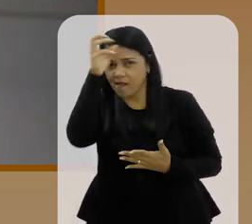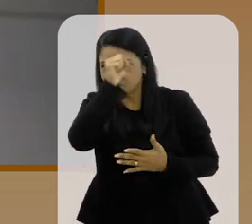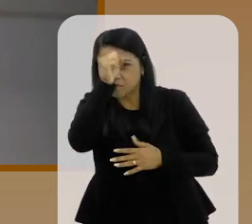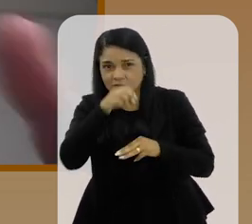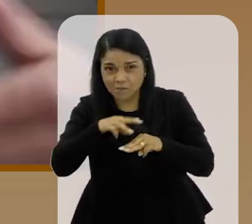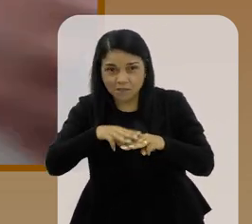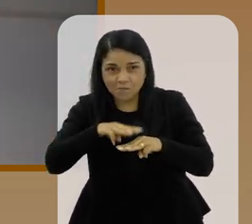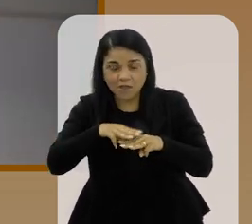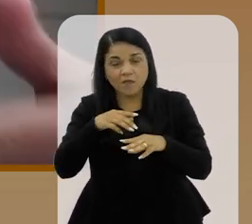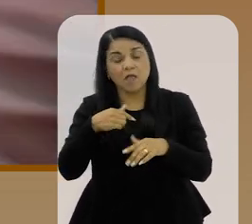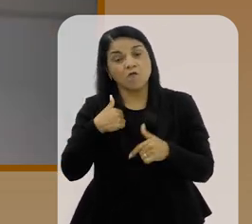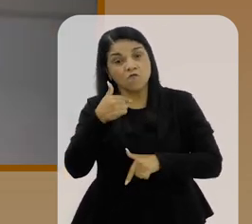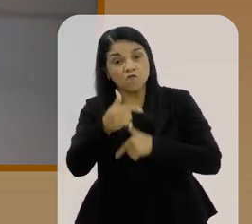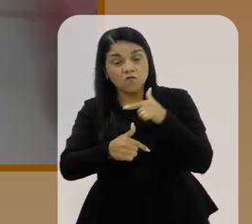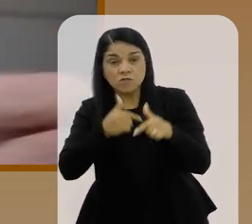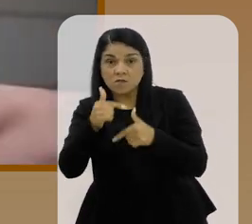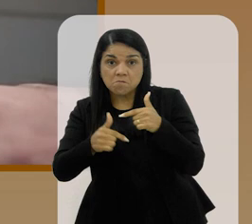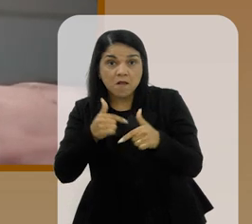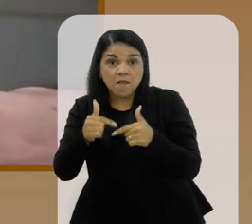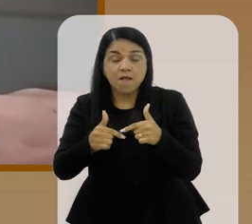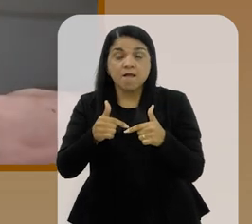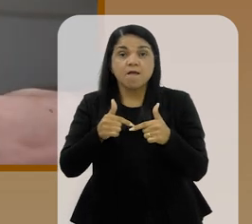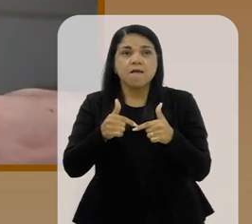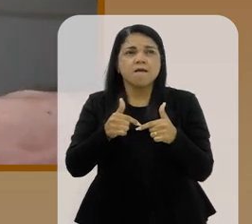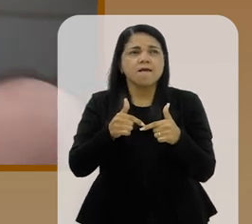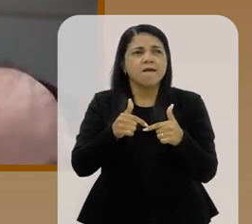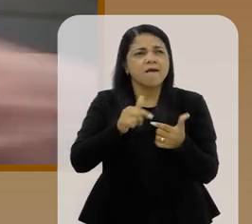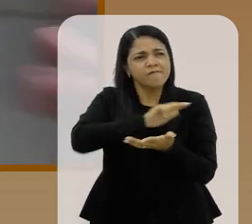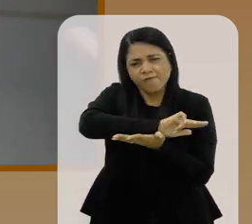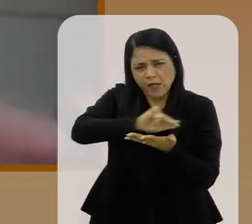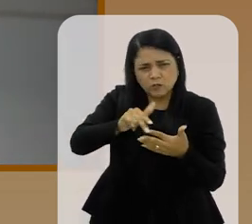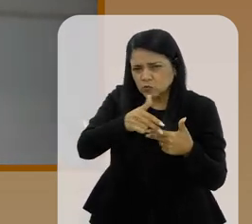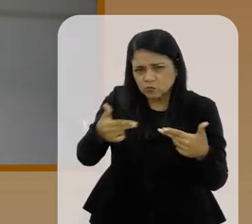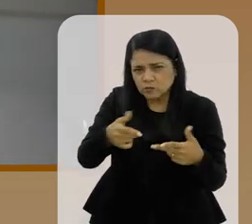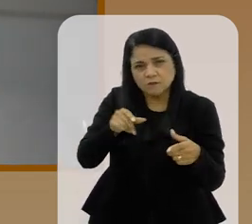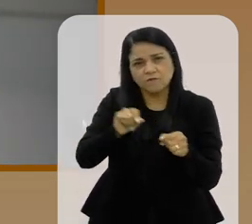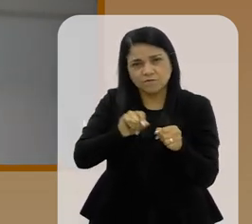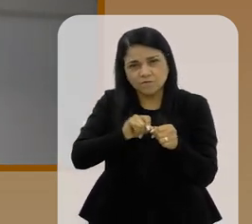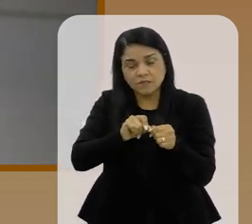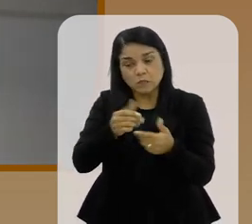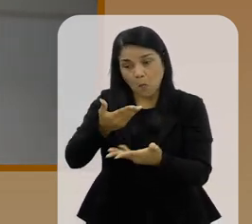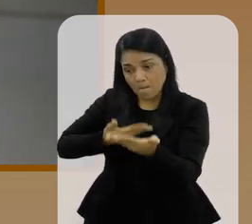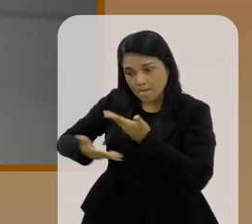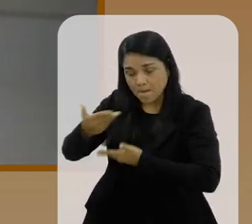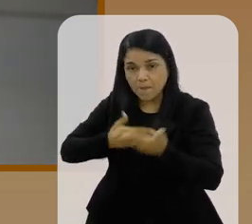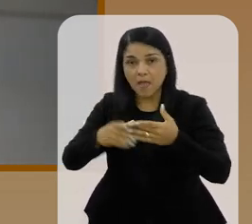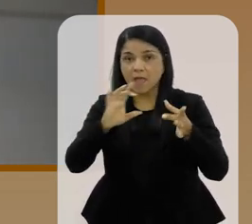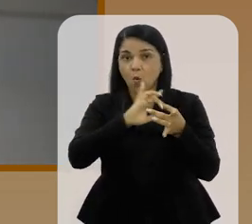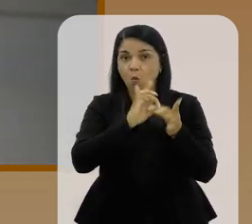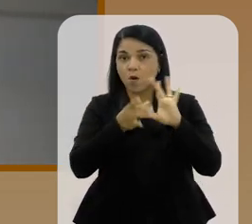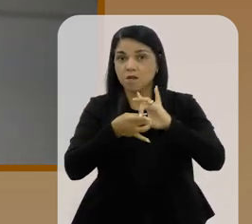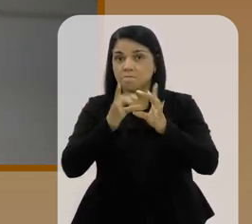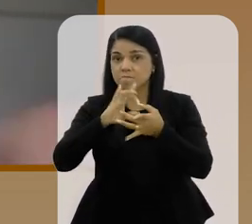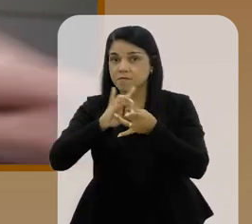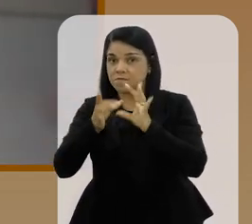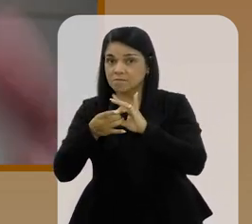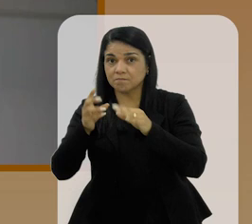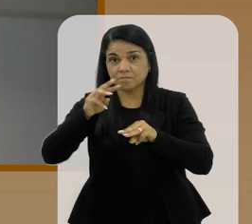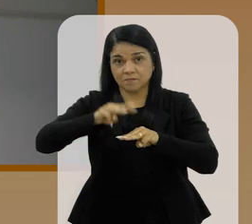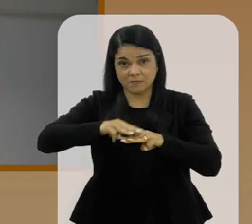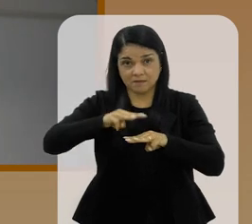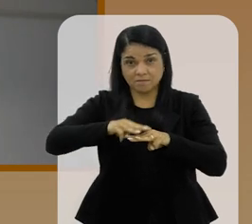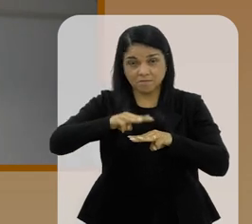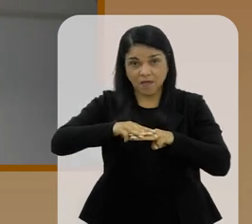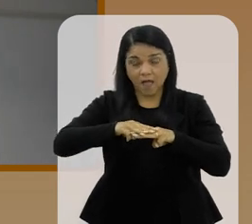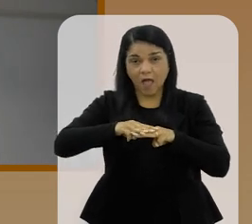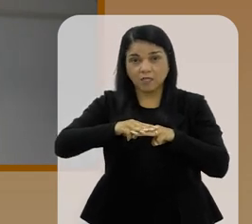E essa curiosidade, fui trabalhando mais com isso. Teve um momento onde, entre as várias coisas que eu fazia, eu comecei a interagir com as Olimpíadas de Matemática, ainda de uma